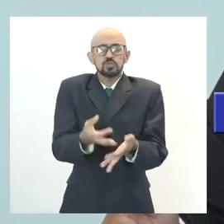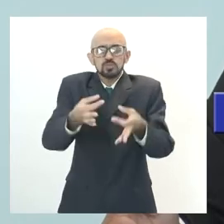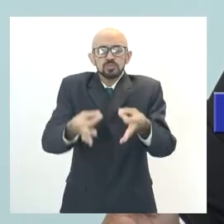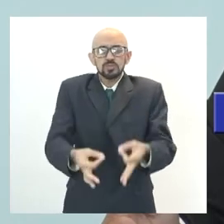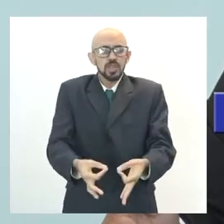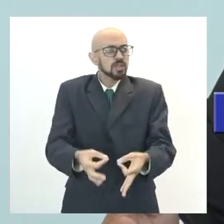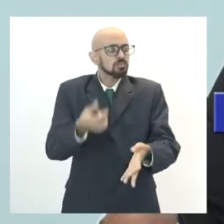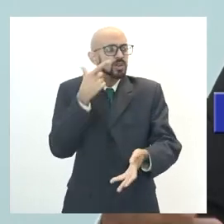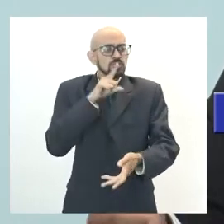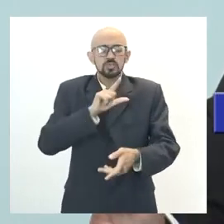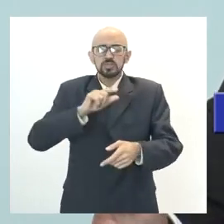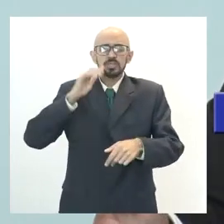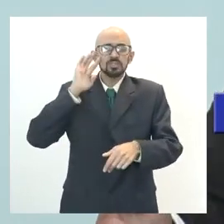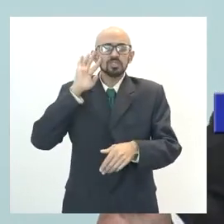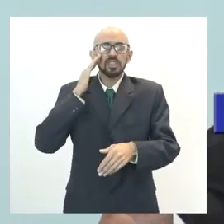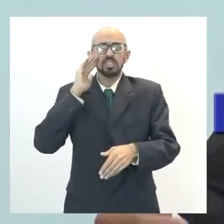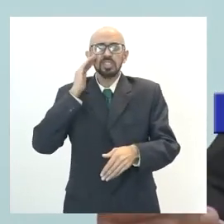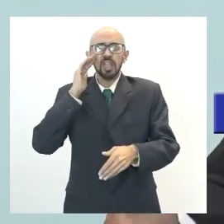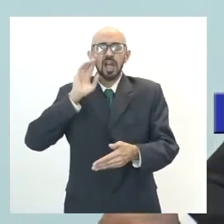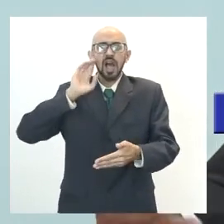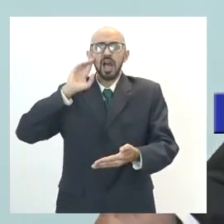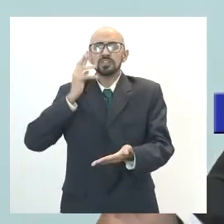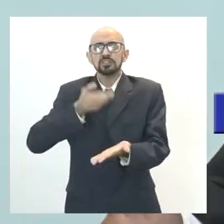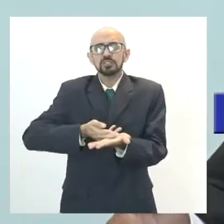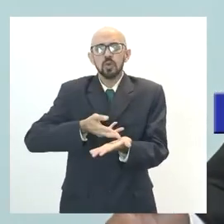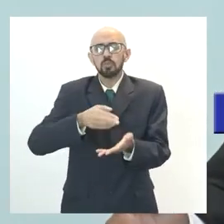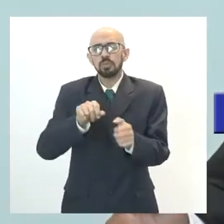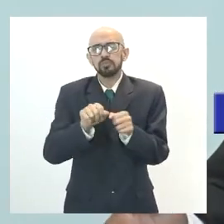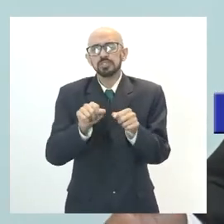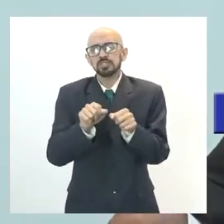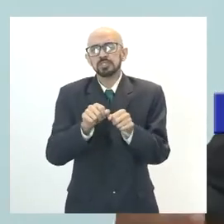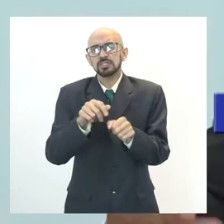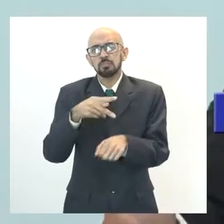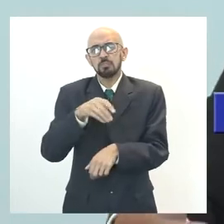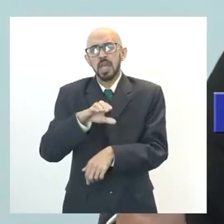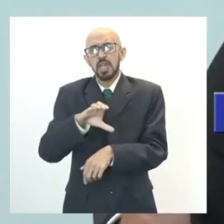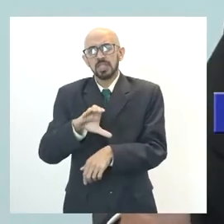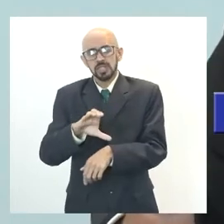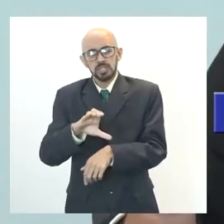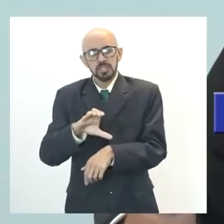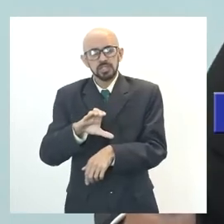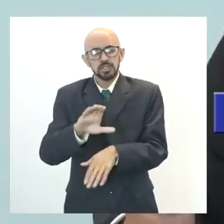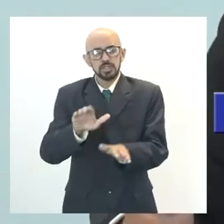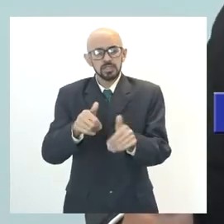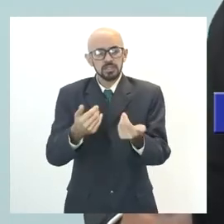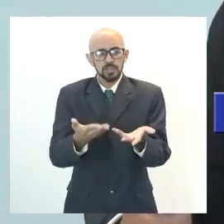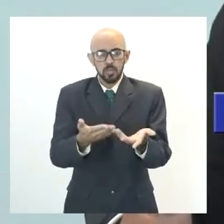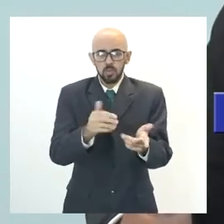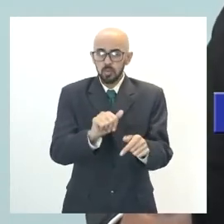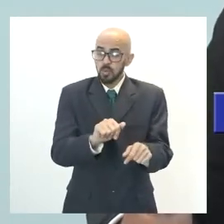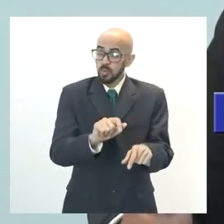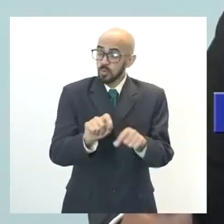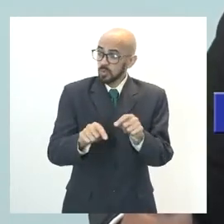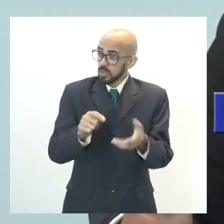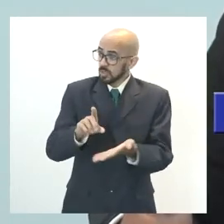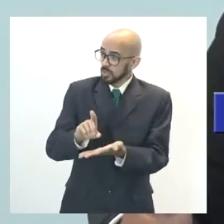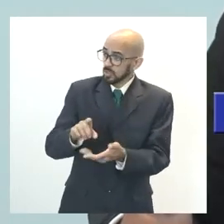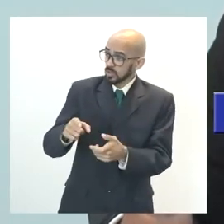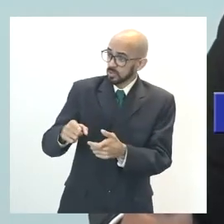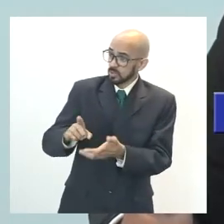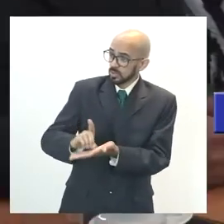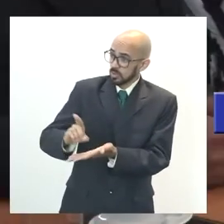sobre as razões para poder implementar essa técnica Então por si só Doutor Paulo Ramos